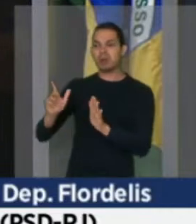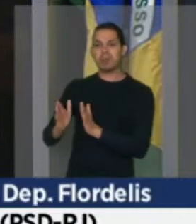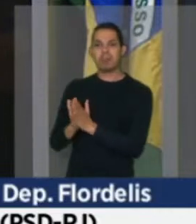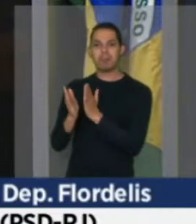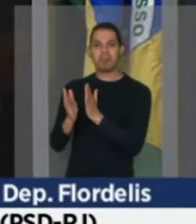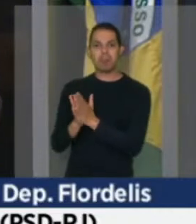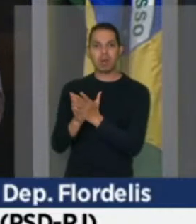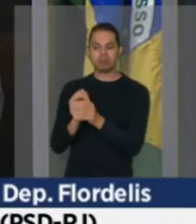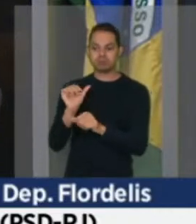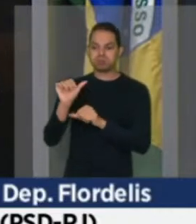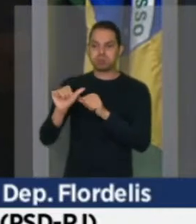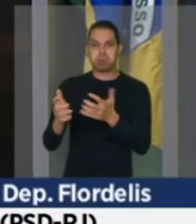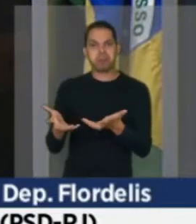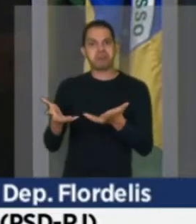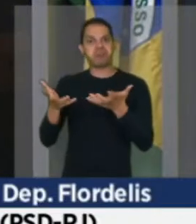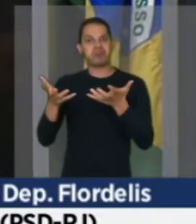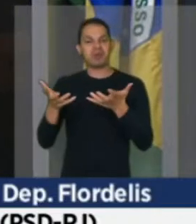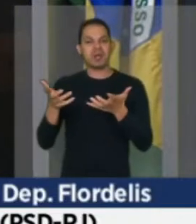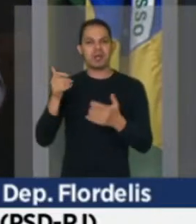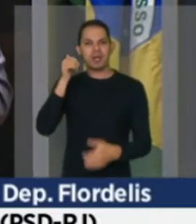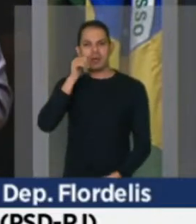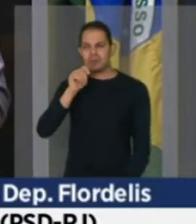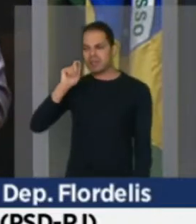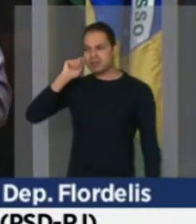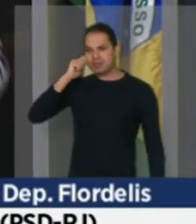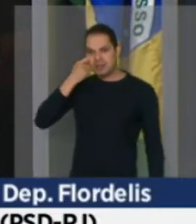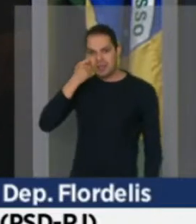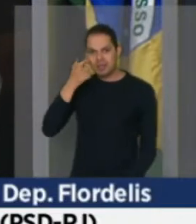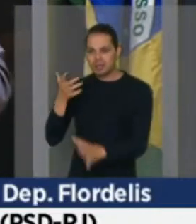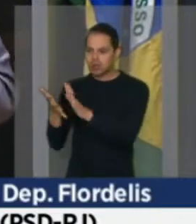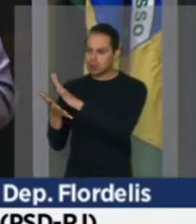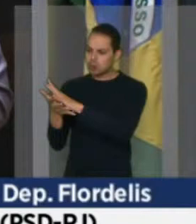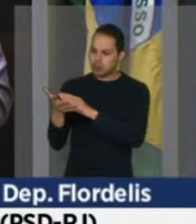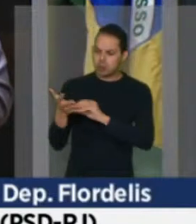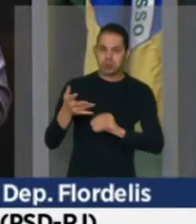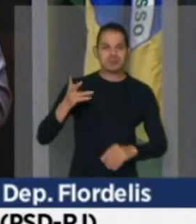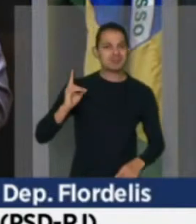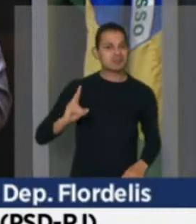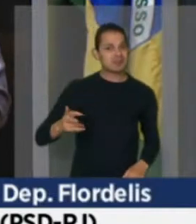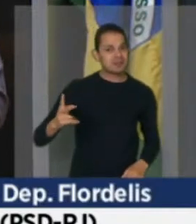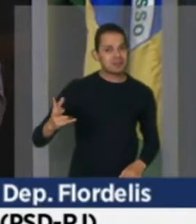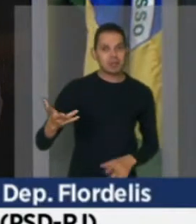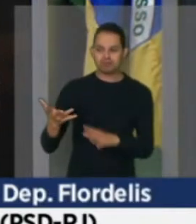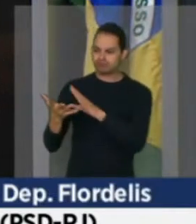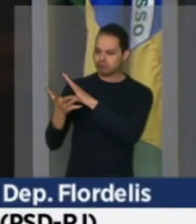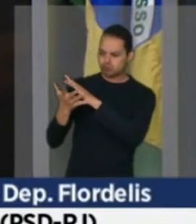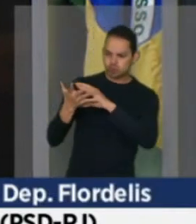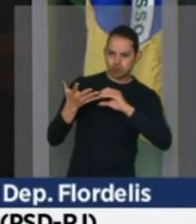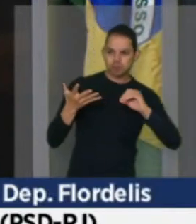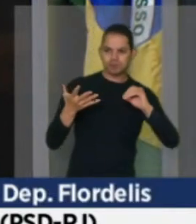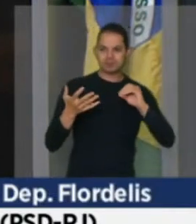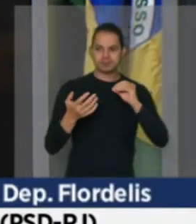mulher negra que era exemplo, sempre foi exemplo.